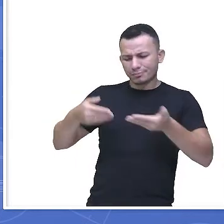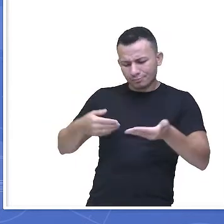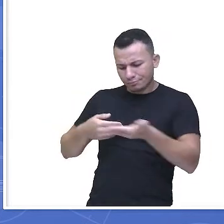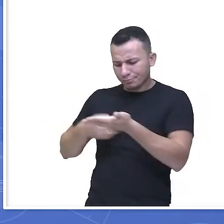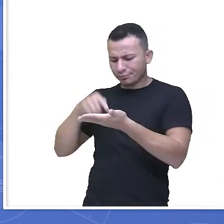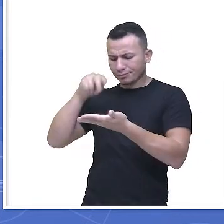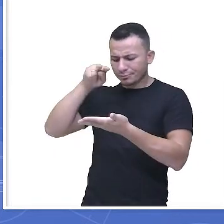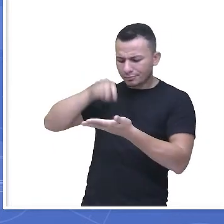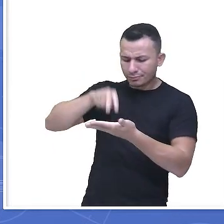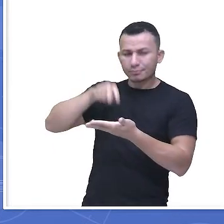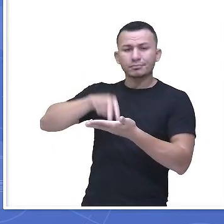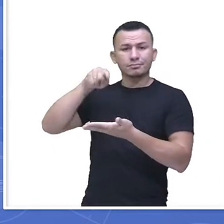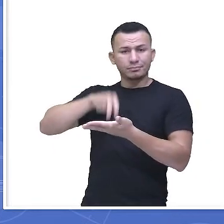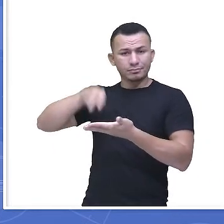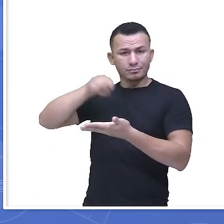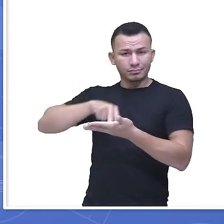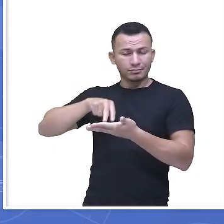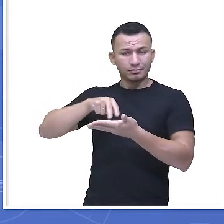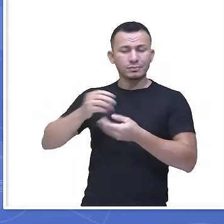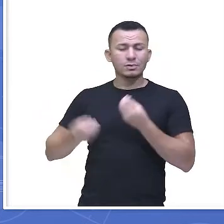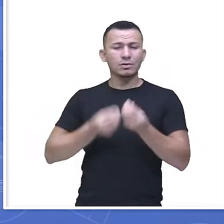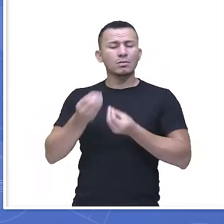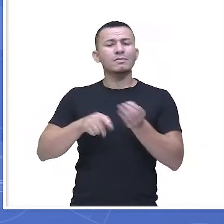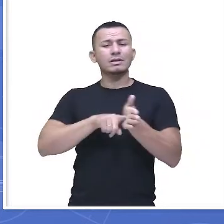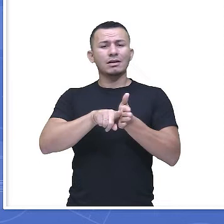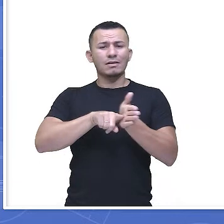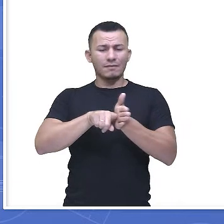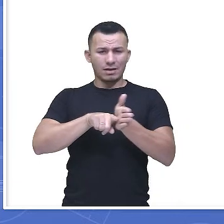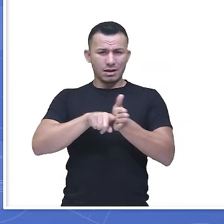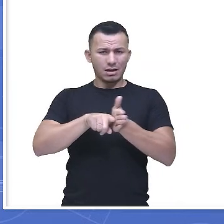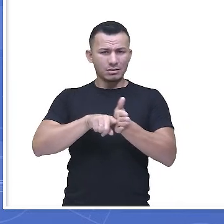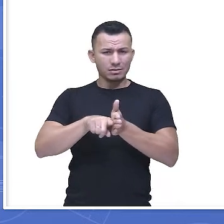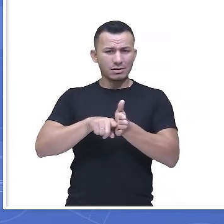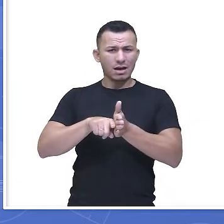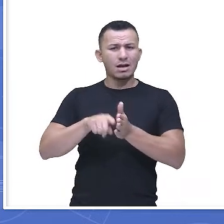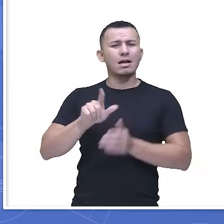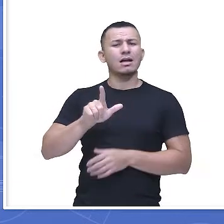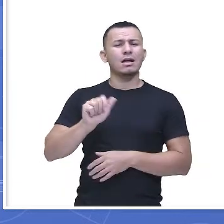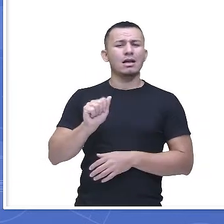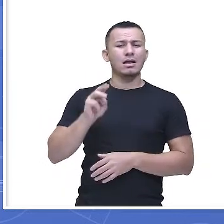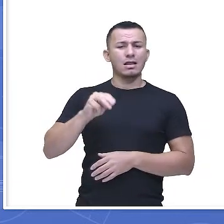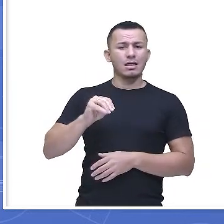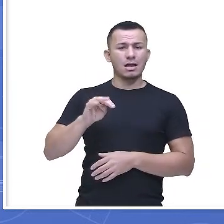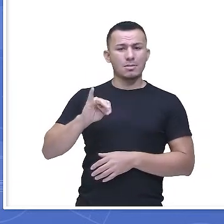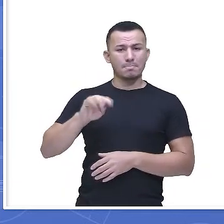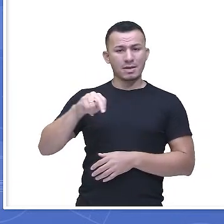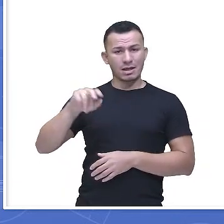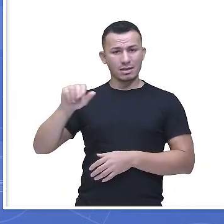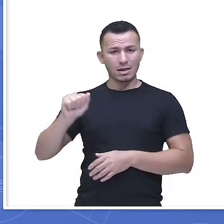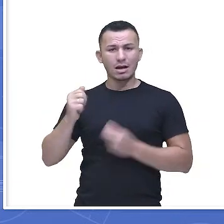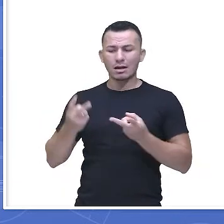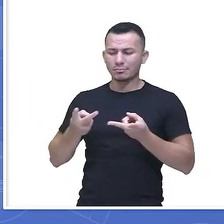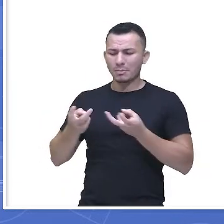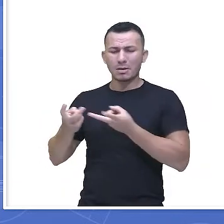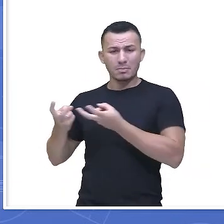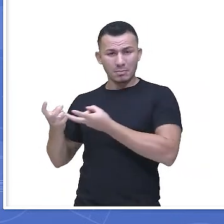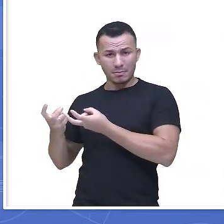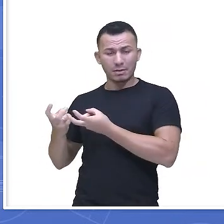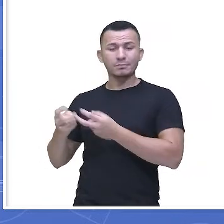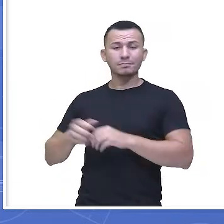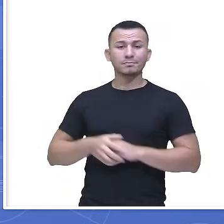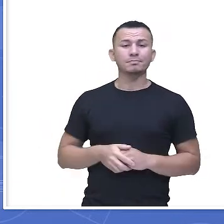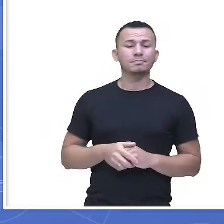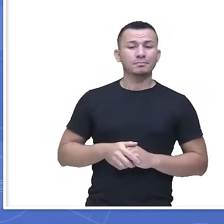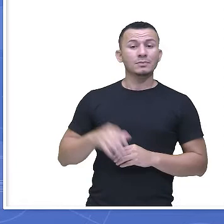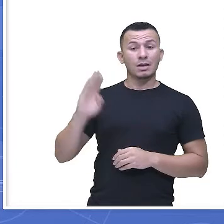para o que você conheça, para você analisar, é feita a análise da lâmina e a identificação aí de estruturas. Essa